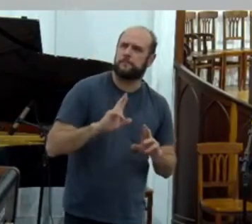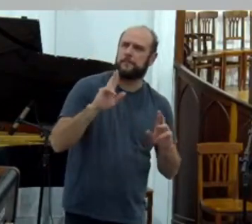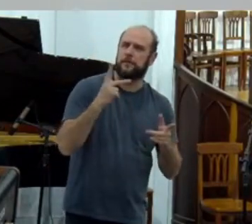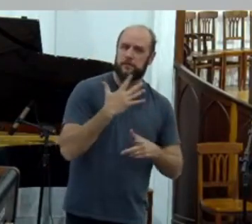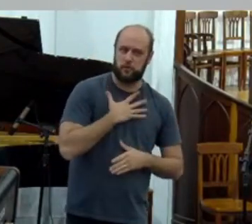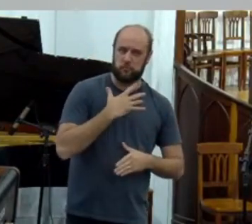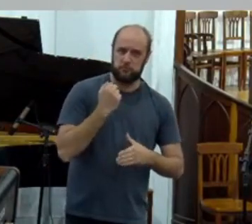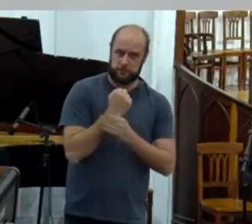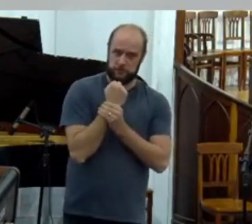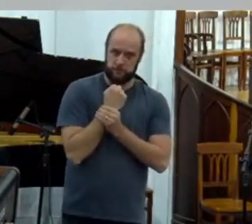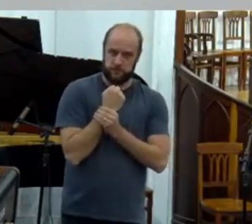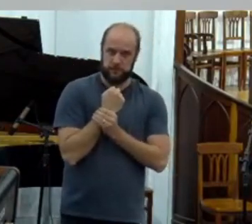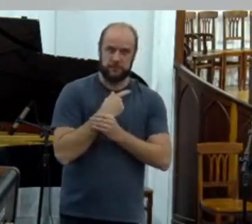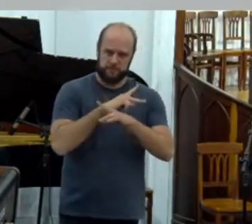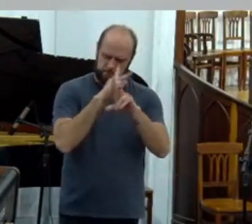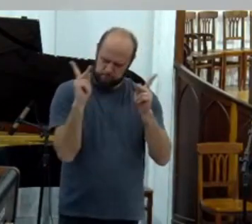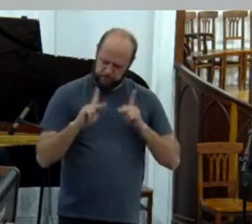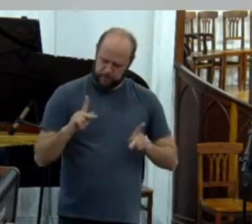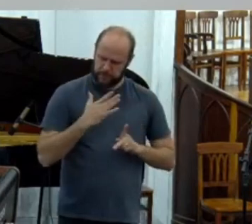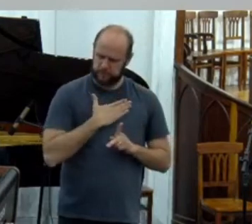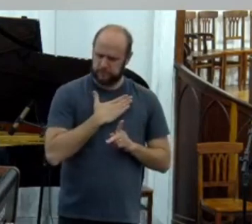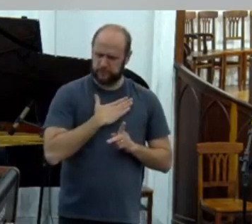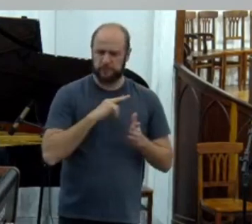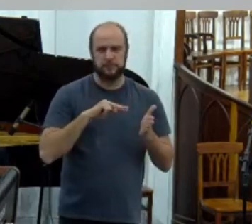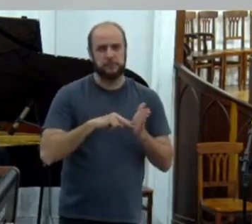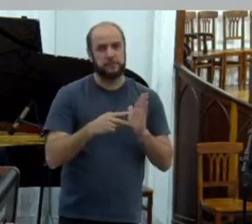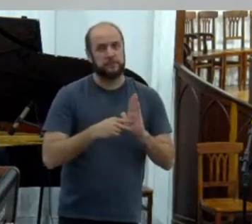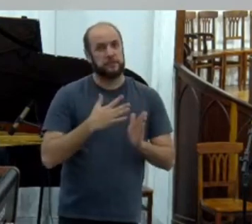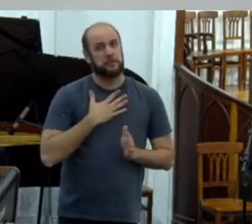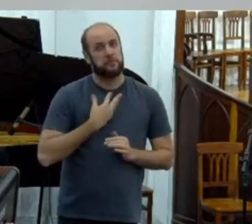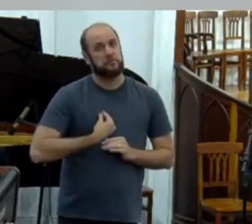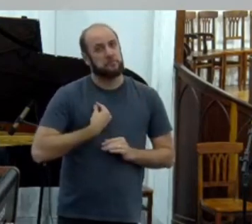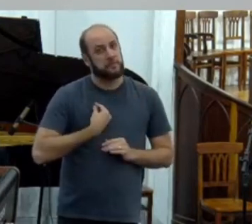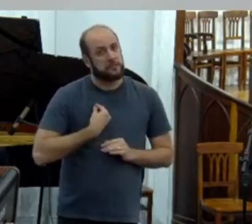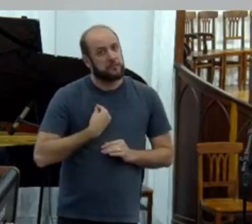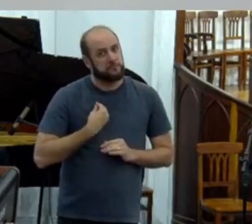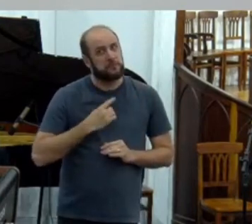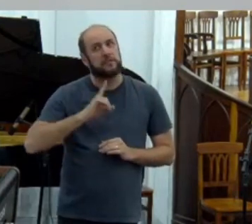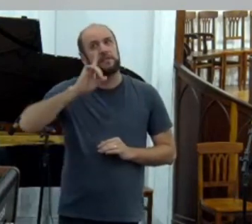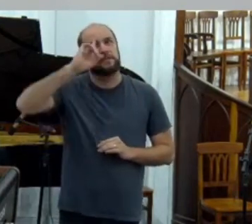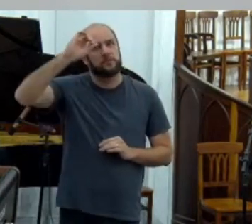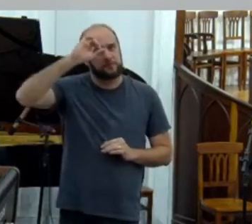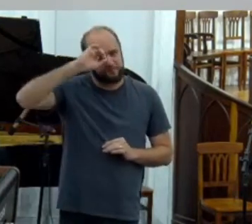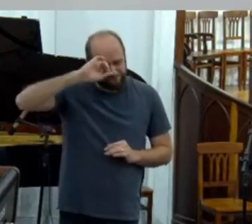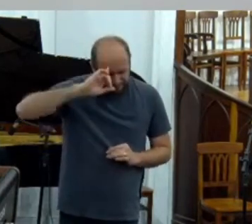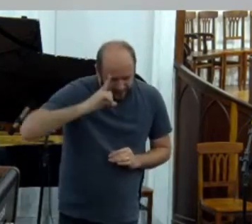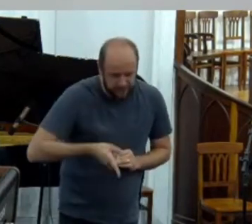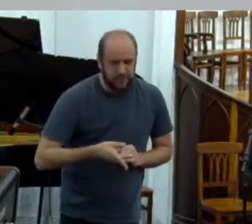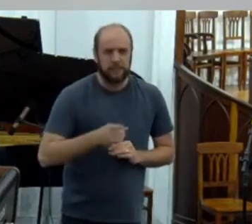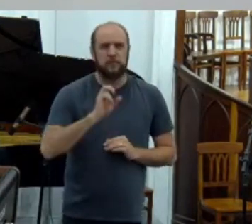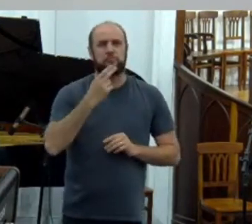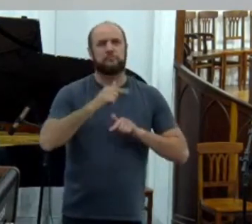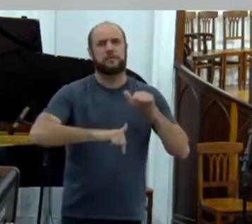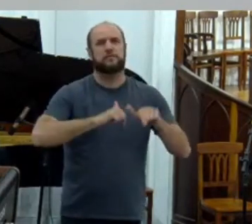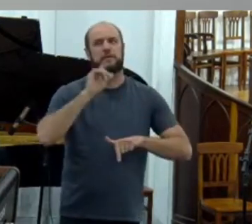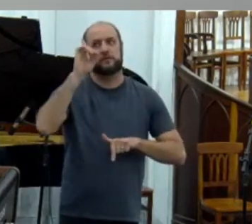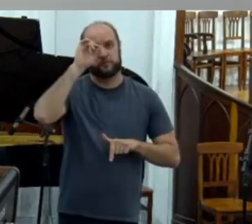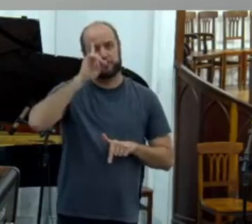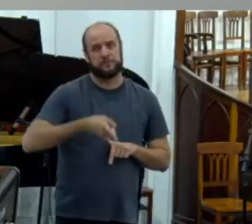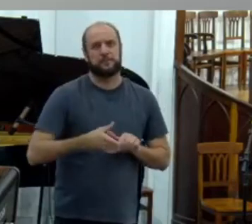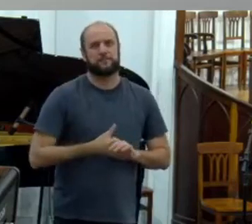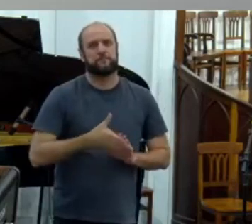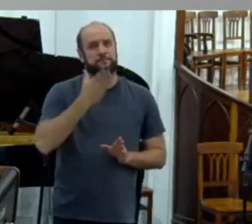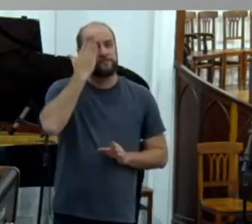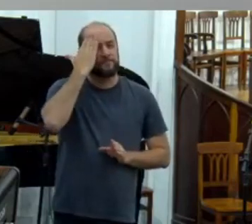minha segurança, a minha paz e o significado da minha vida está nos decretos de Deus ou nas obras de Deus.